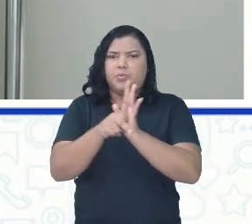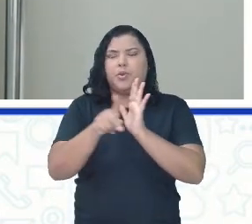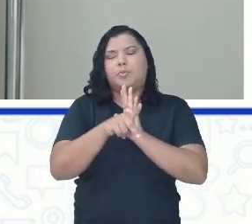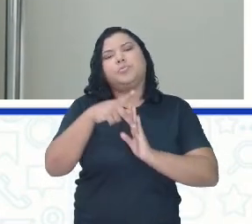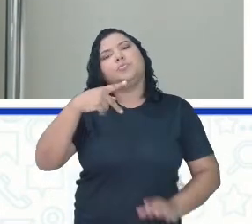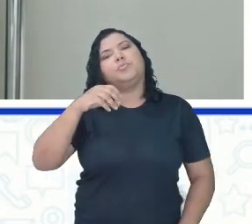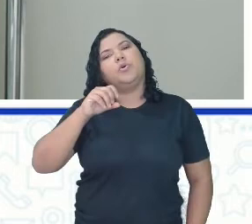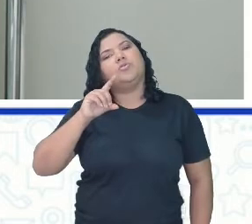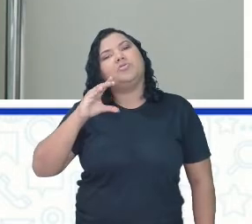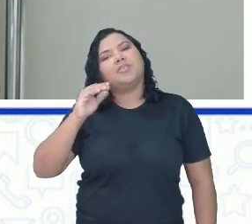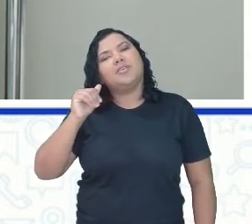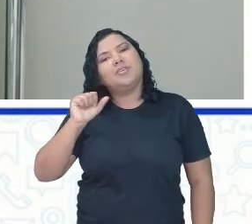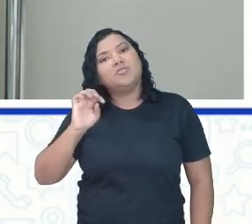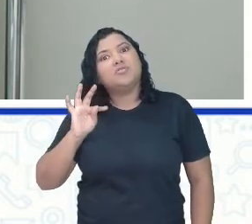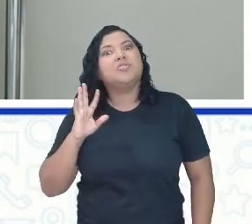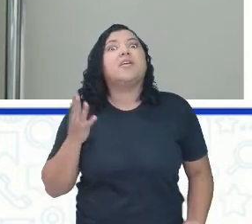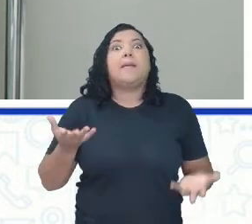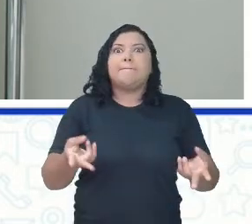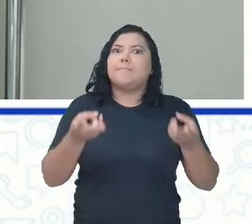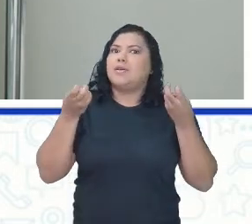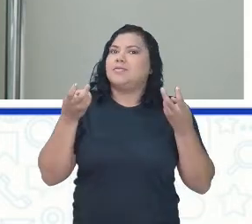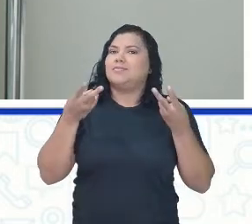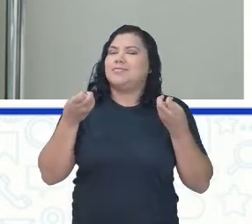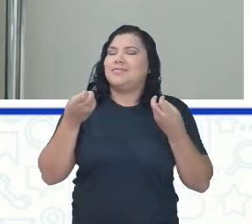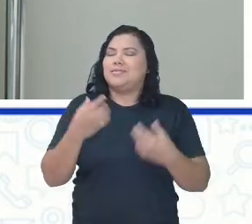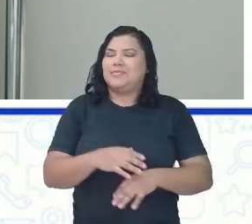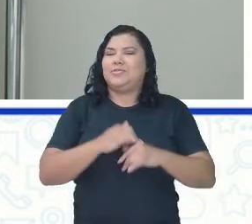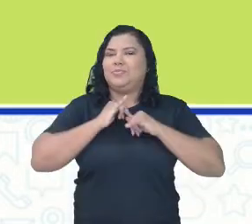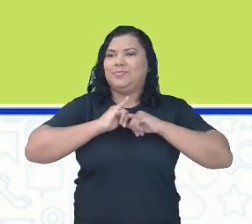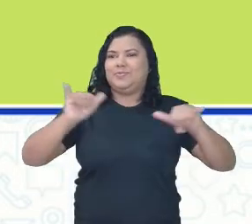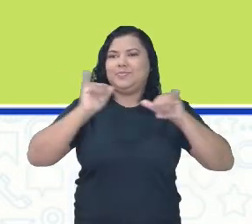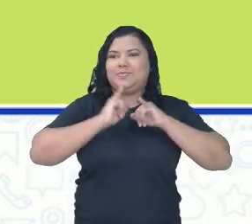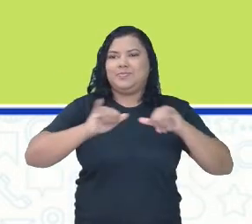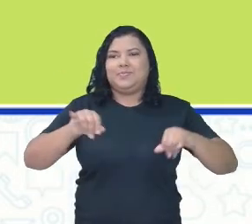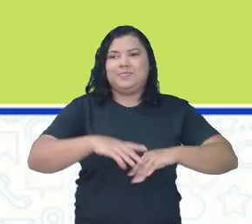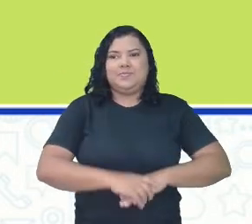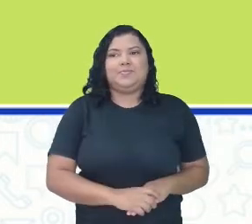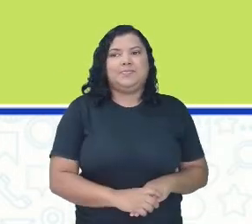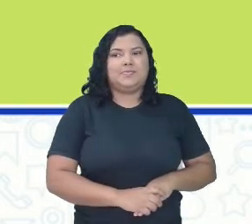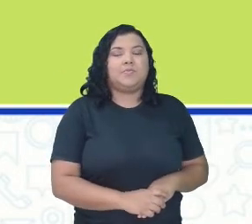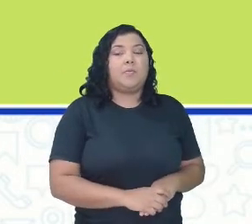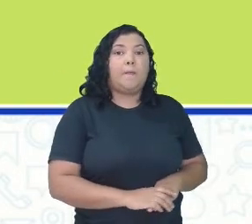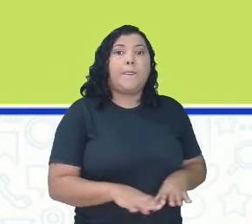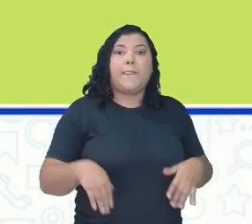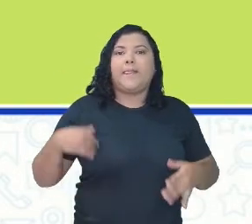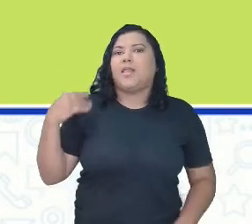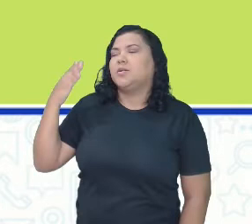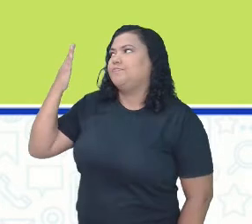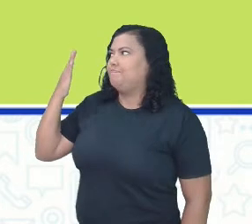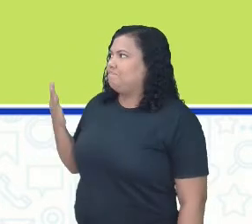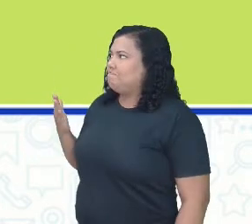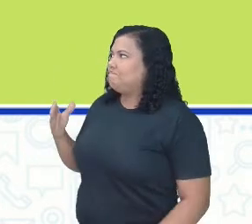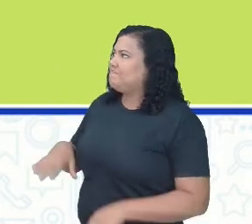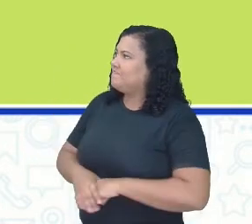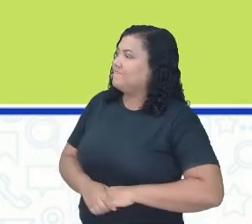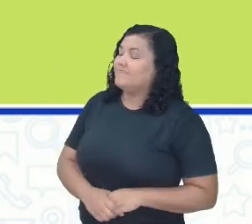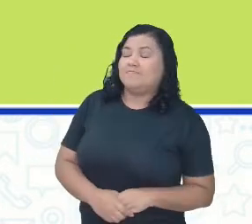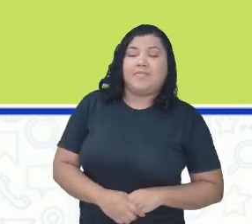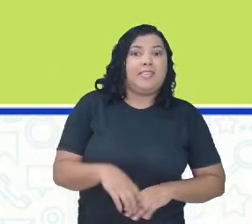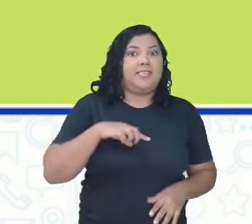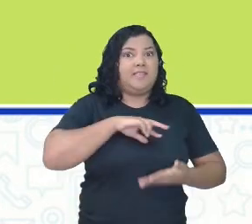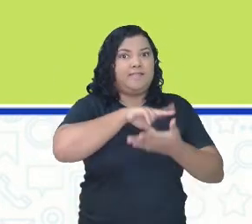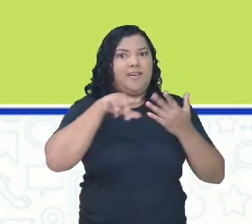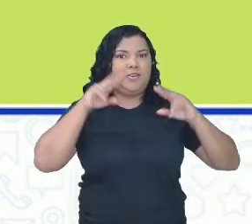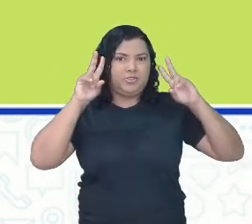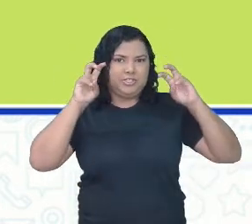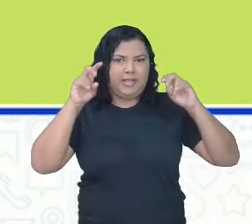podcasts e ouça através do agregador. Os temas são os mais abrangentes